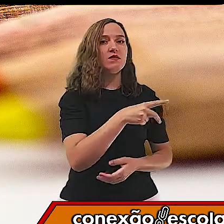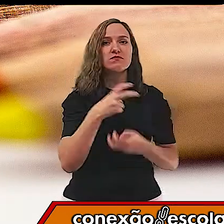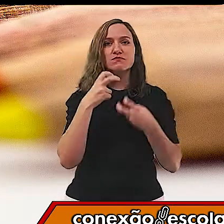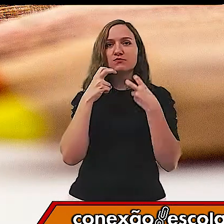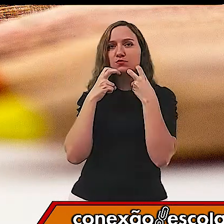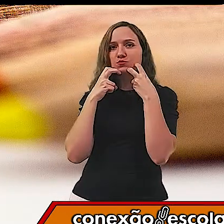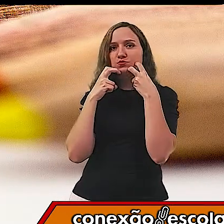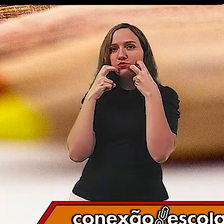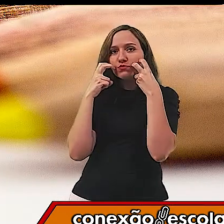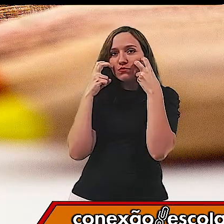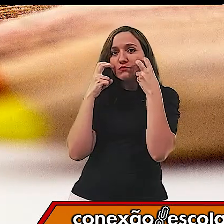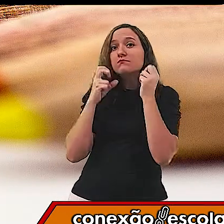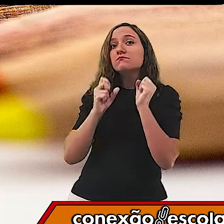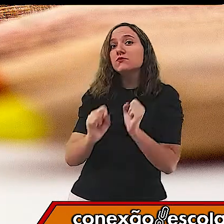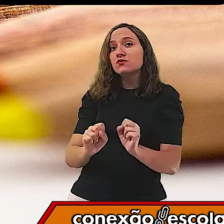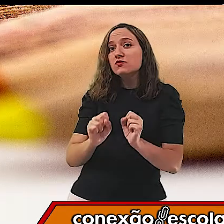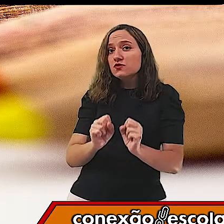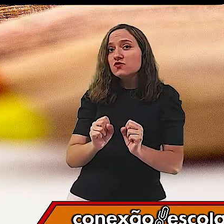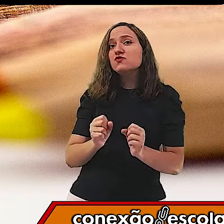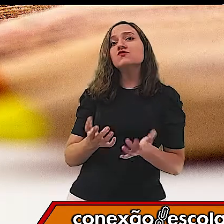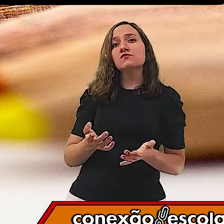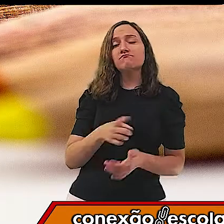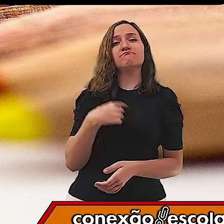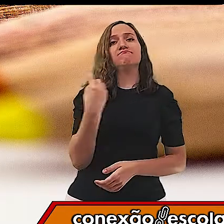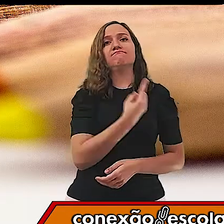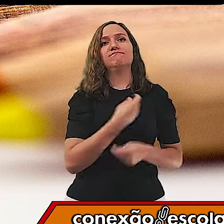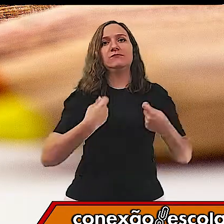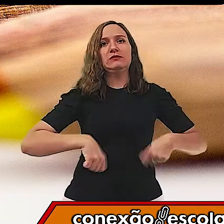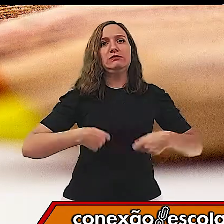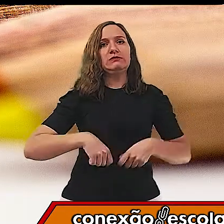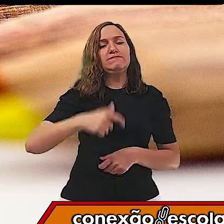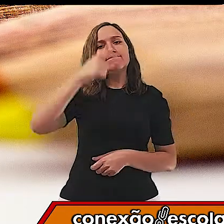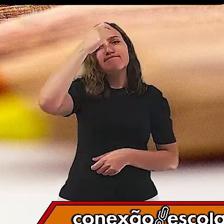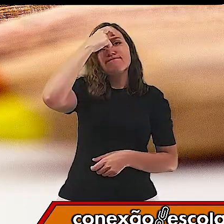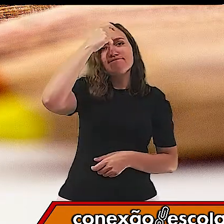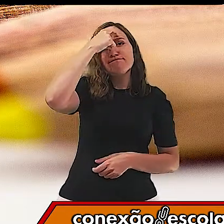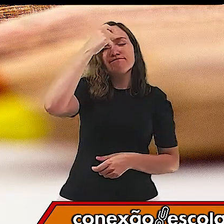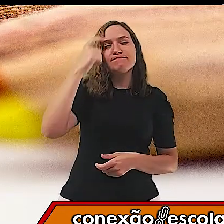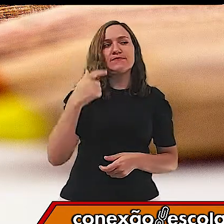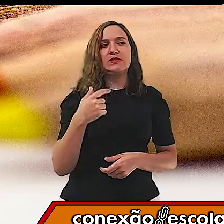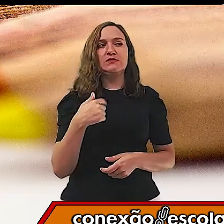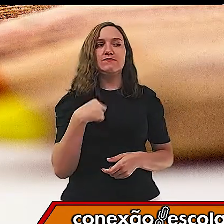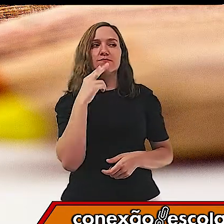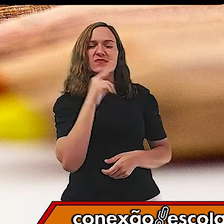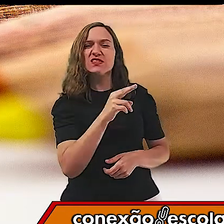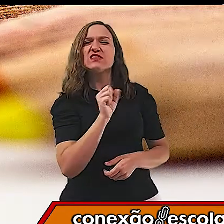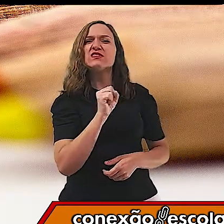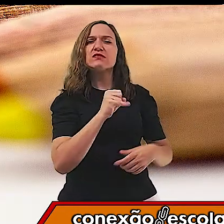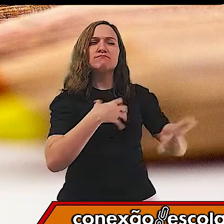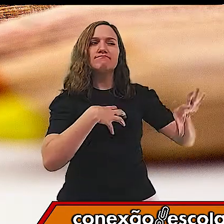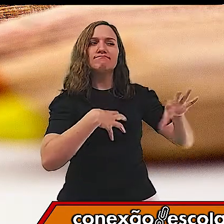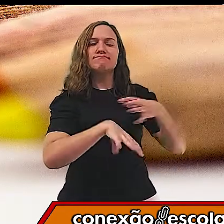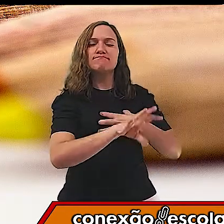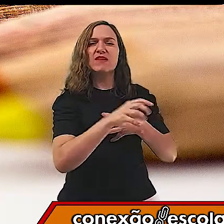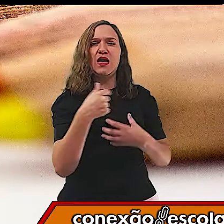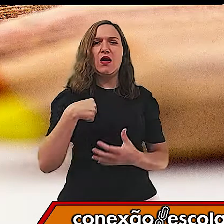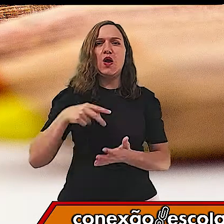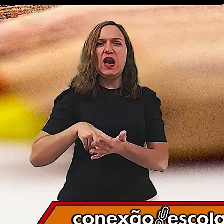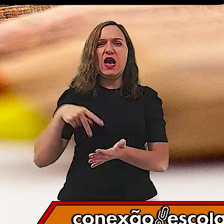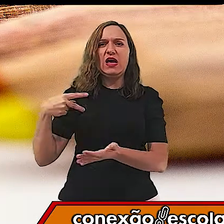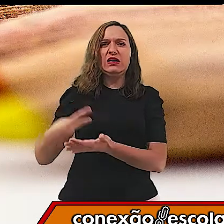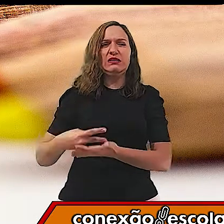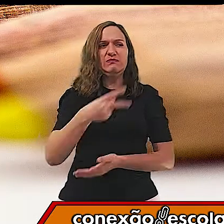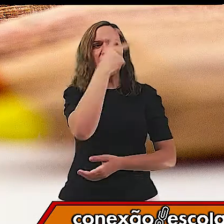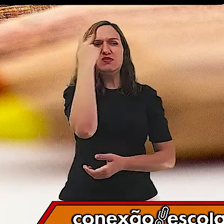se sentindo? Então agora você tem que mudar o seu comportamento. Porque e se fosse você? Você gostaria que as